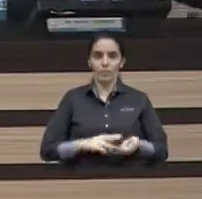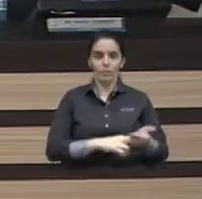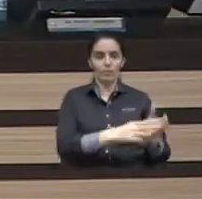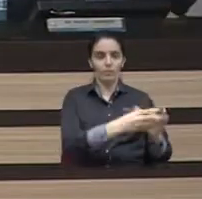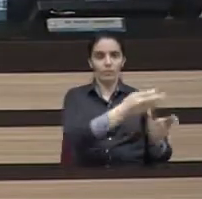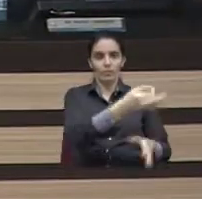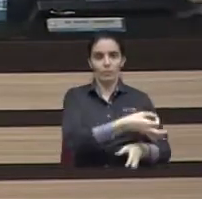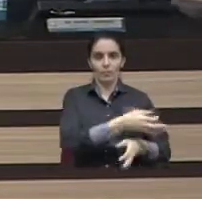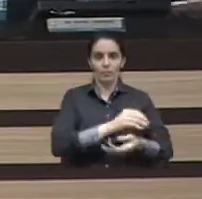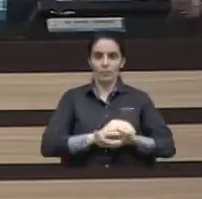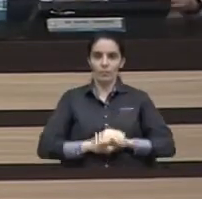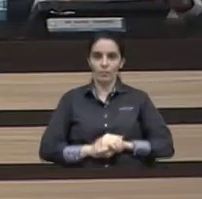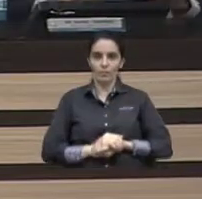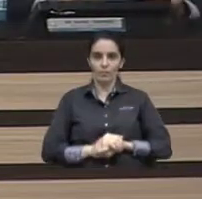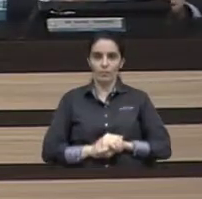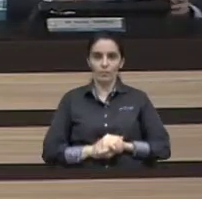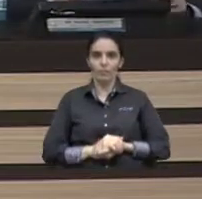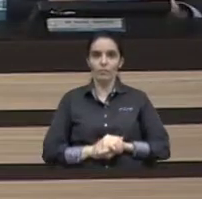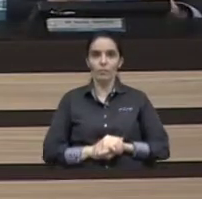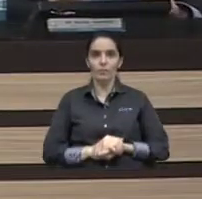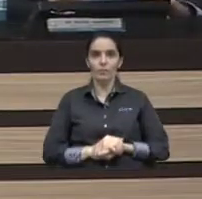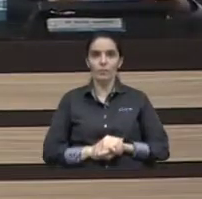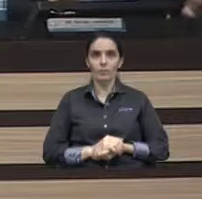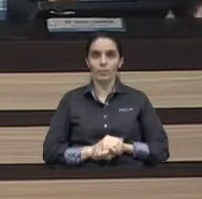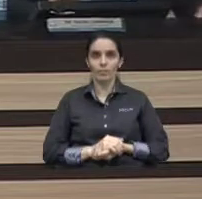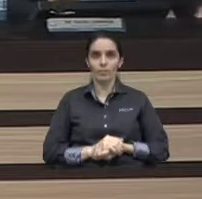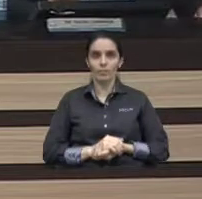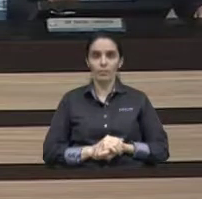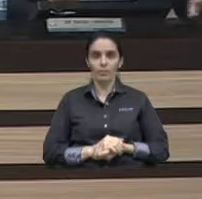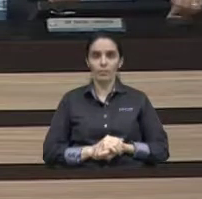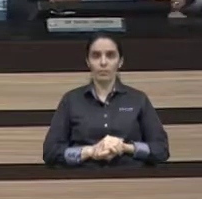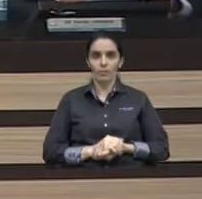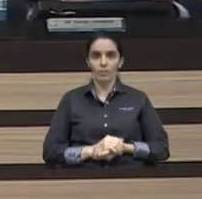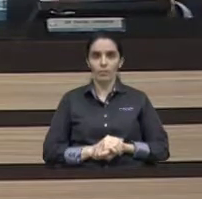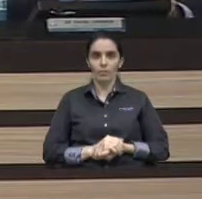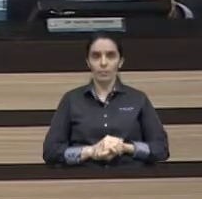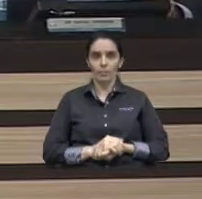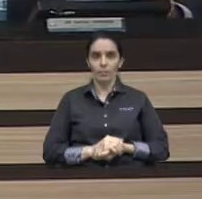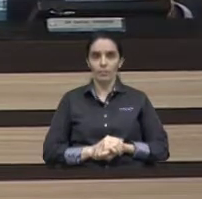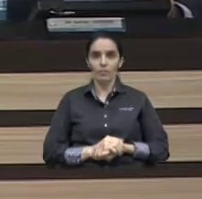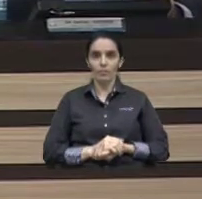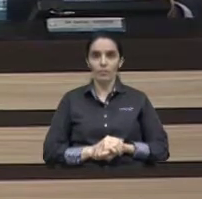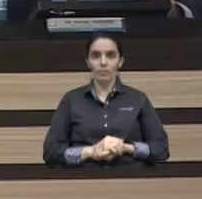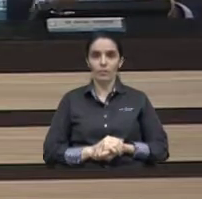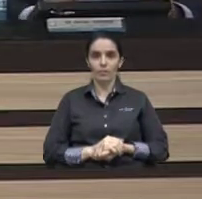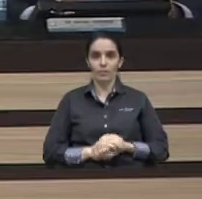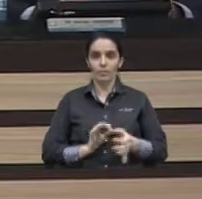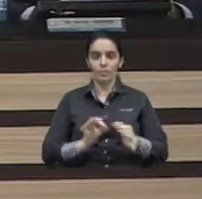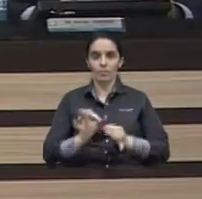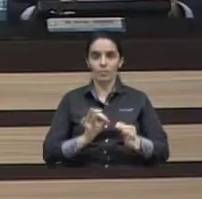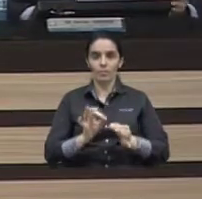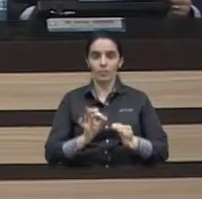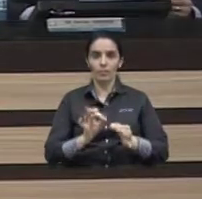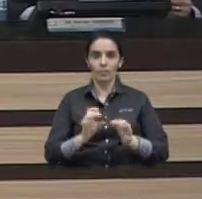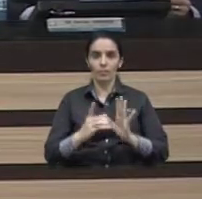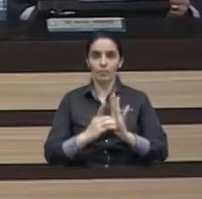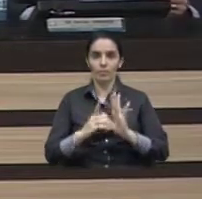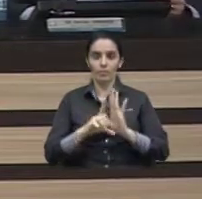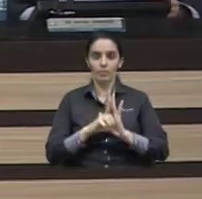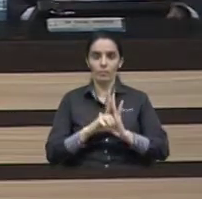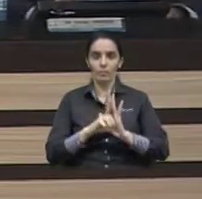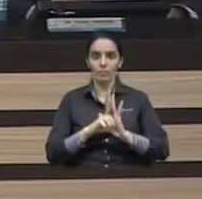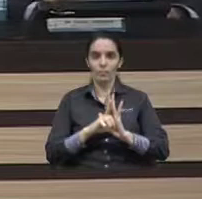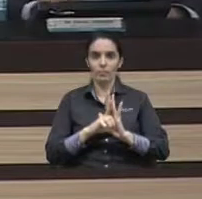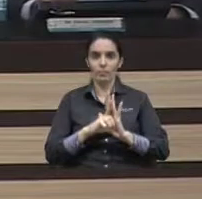Encaminhe-se às comissões competentes. Projeto de Decreto